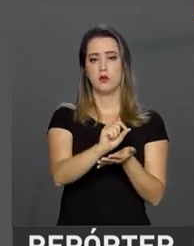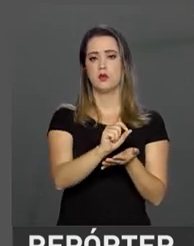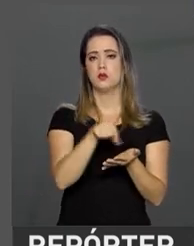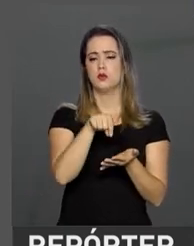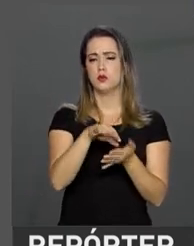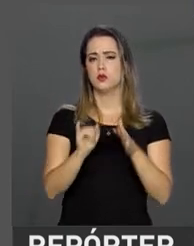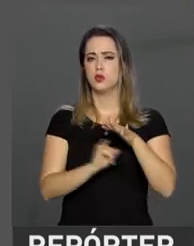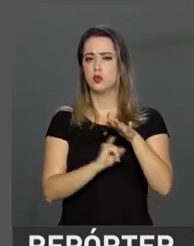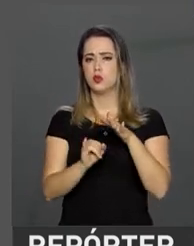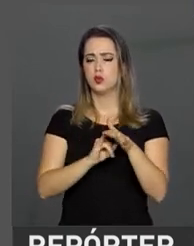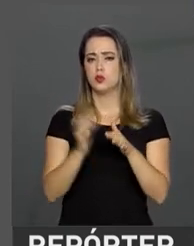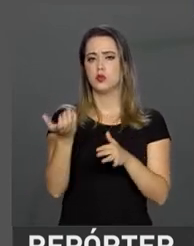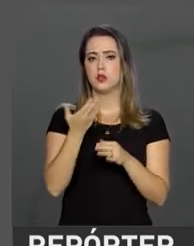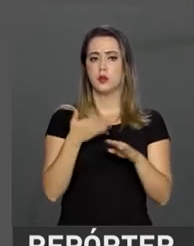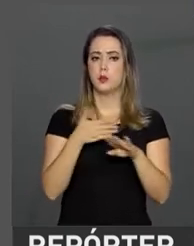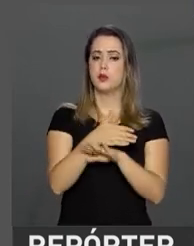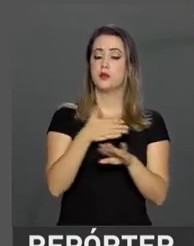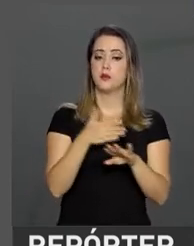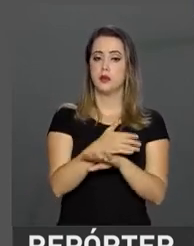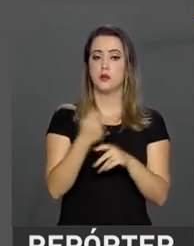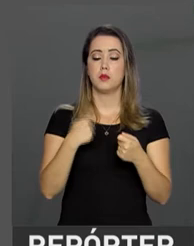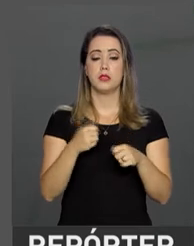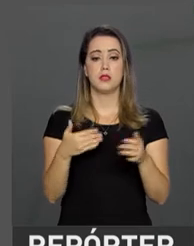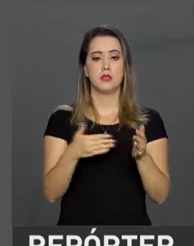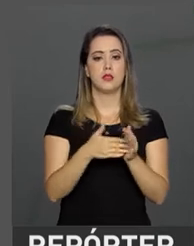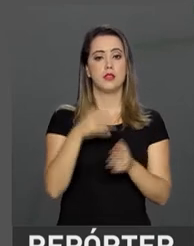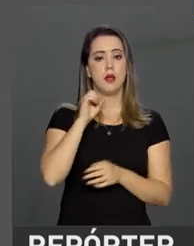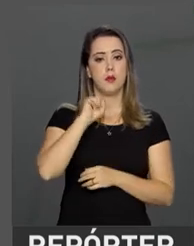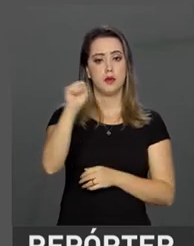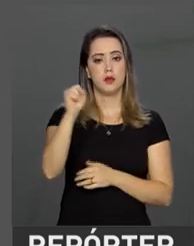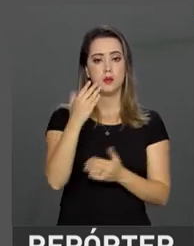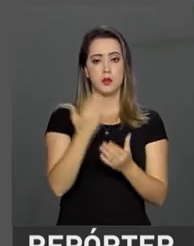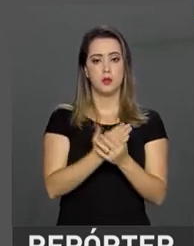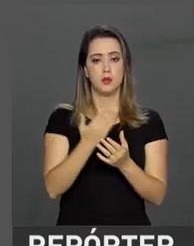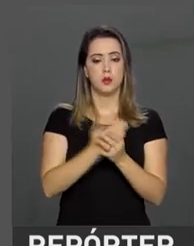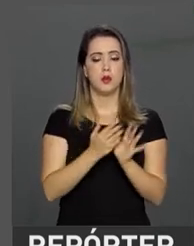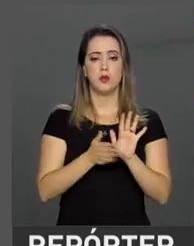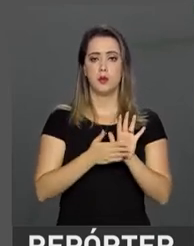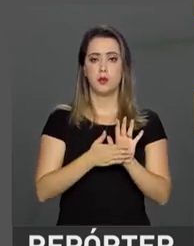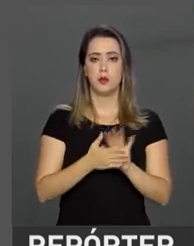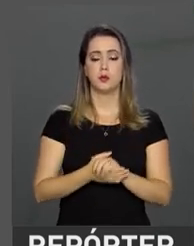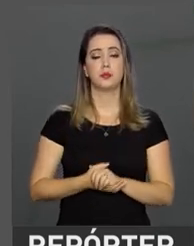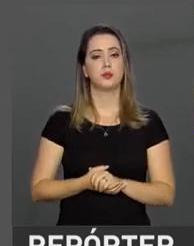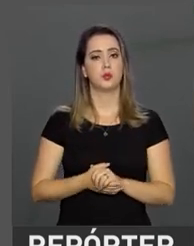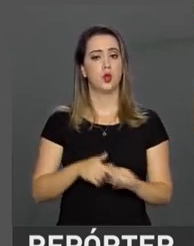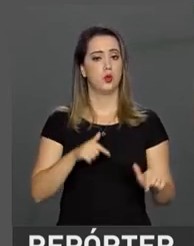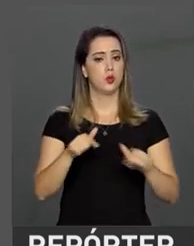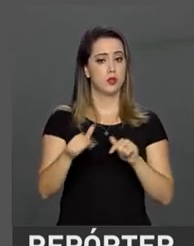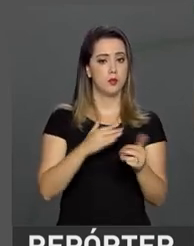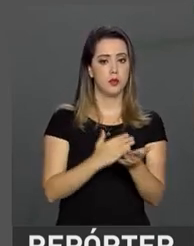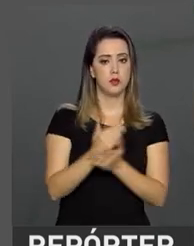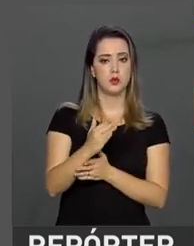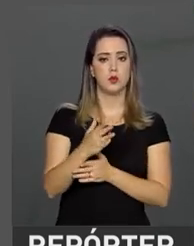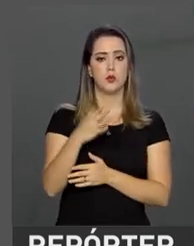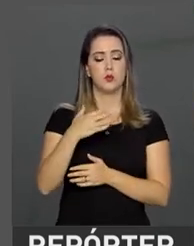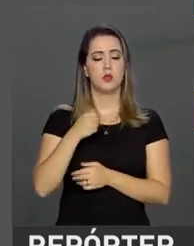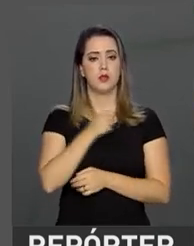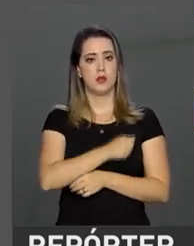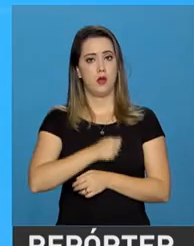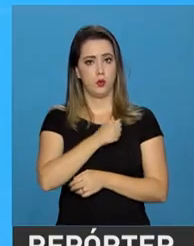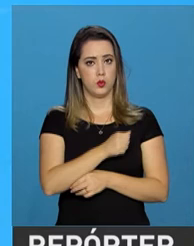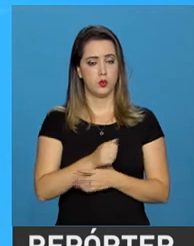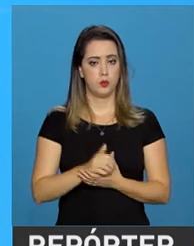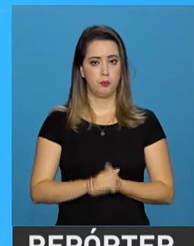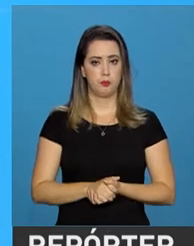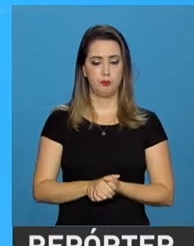superior que têm interesse de participar têm até abril para encaminhar propostas. As atividades começam a partir de agosto.